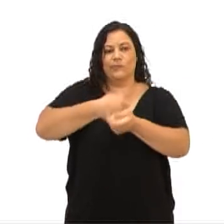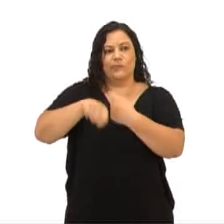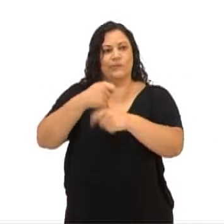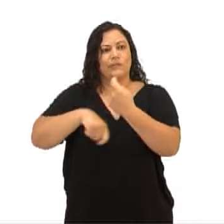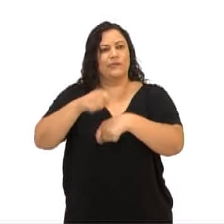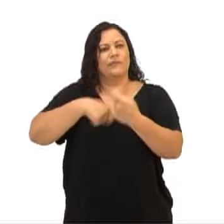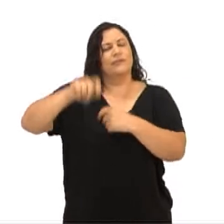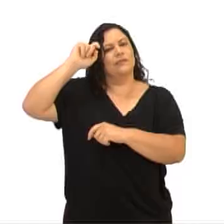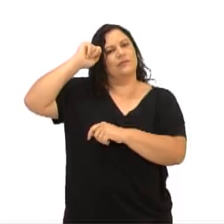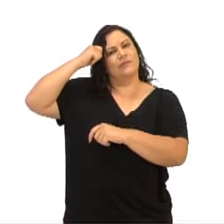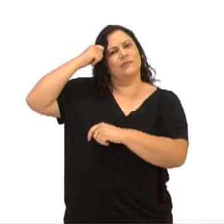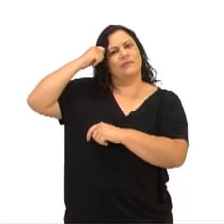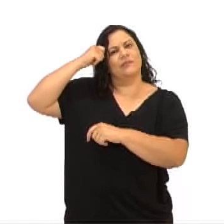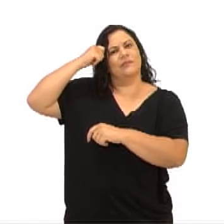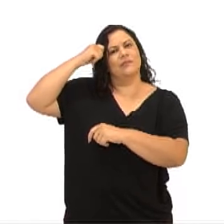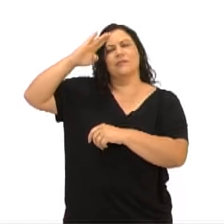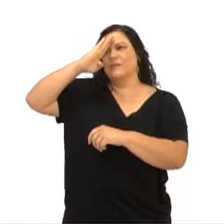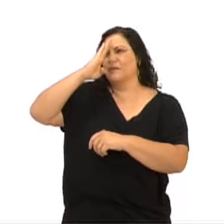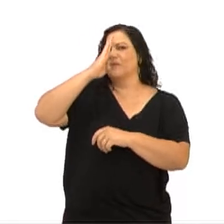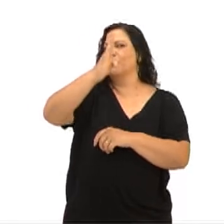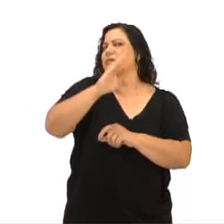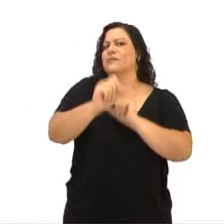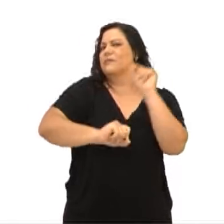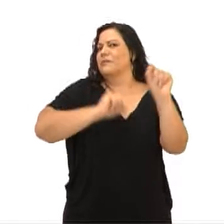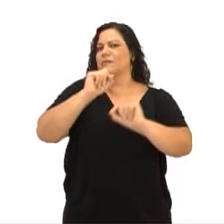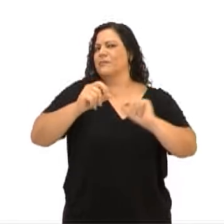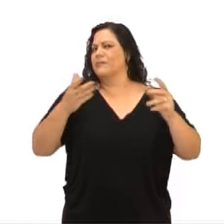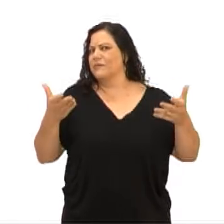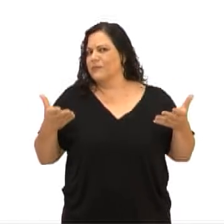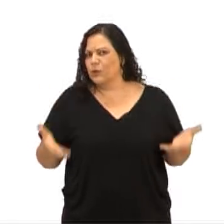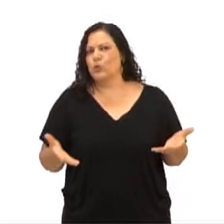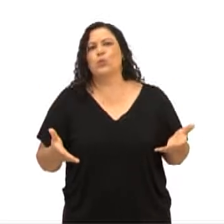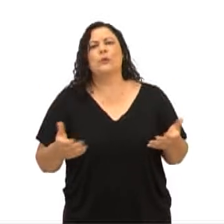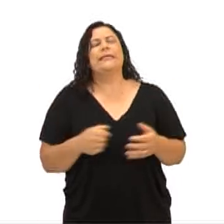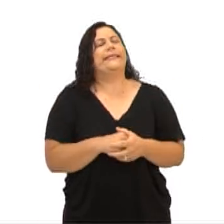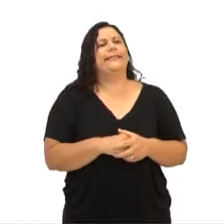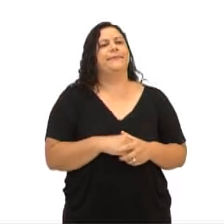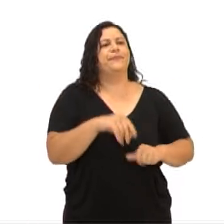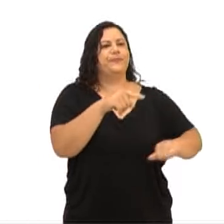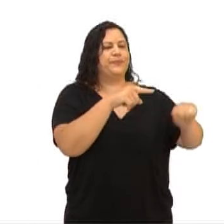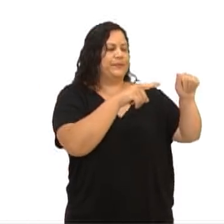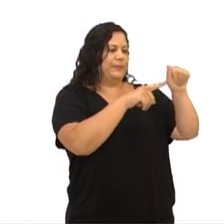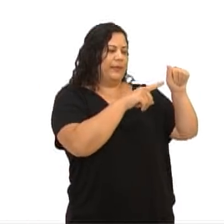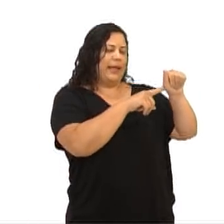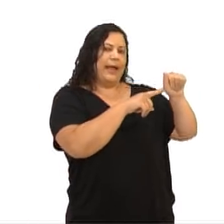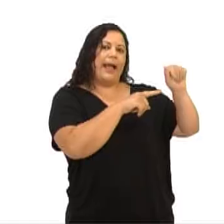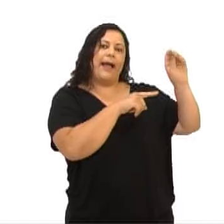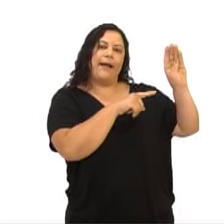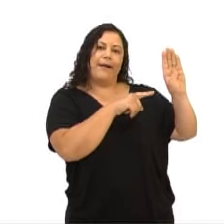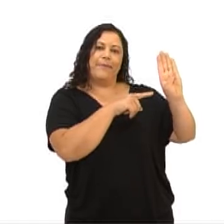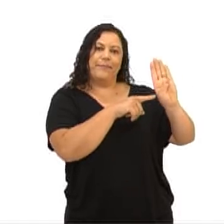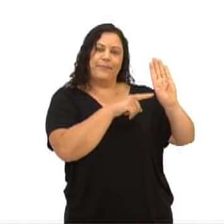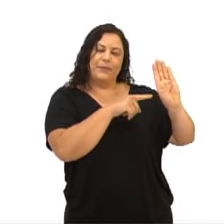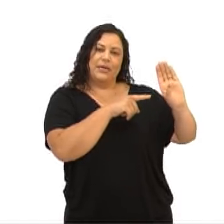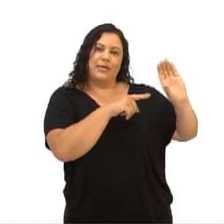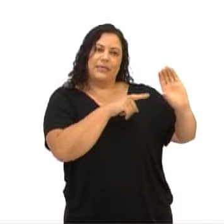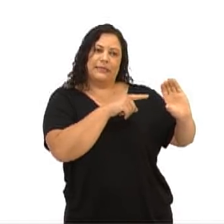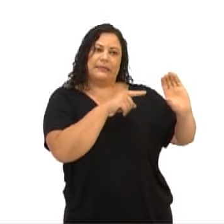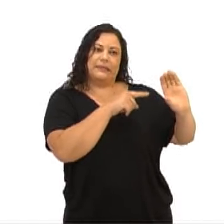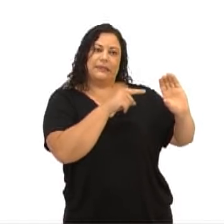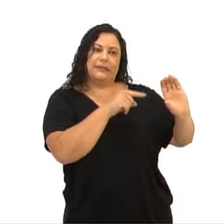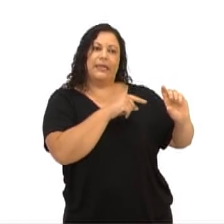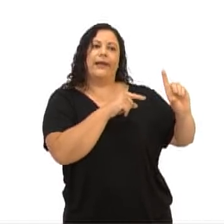são destinados ao, letra A, mercado interno, letra B, mercado externo, letra C, melhoria